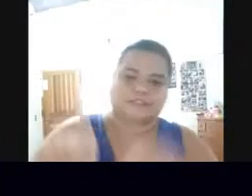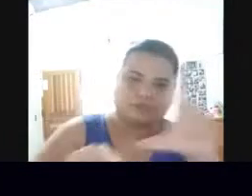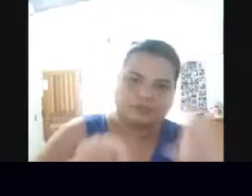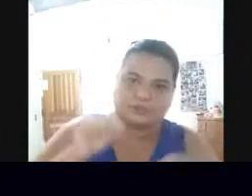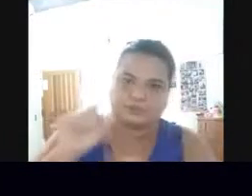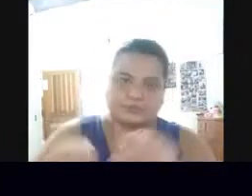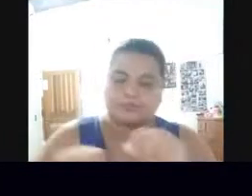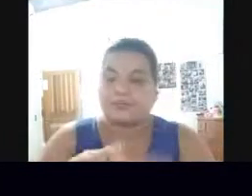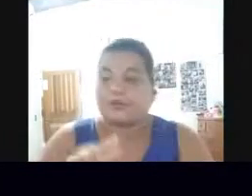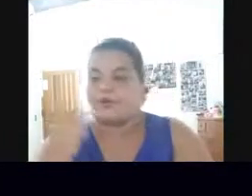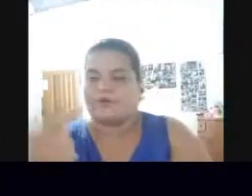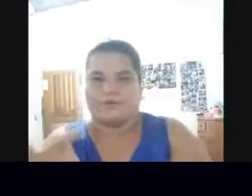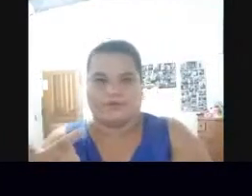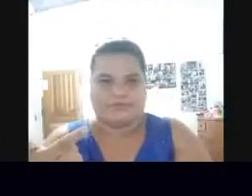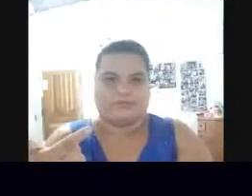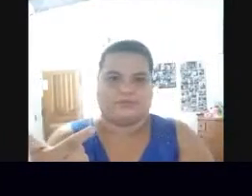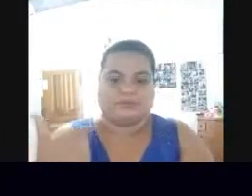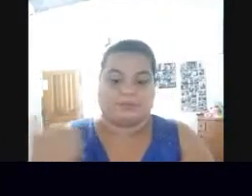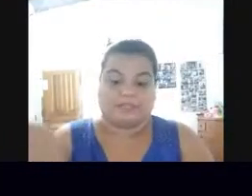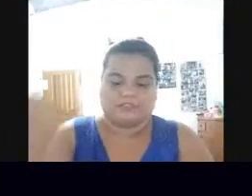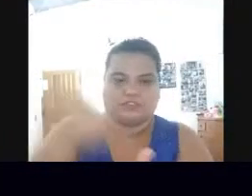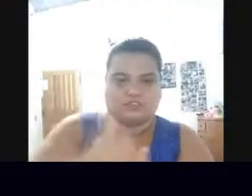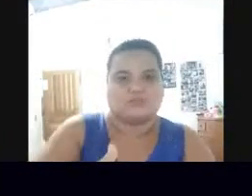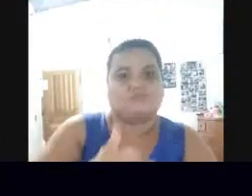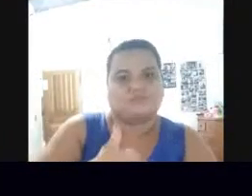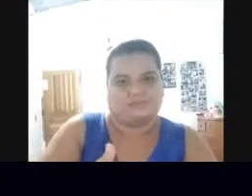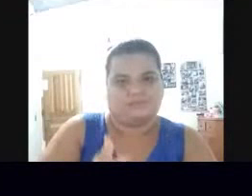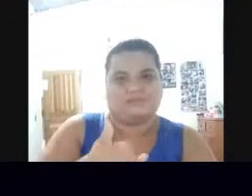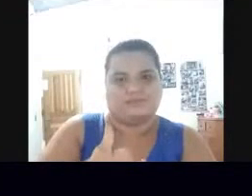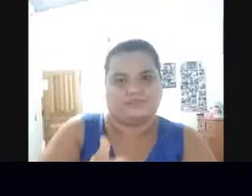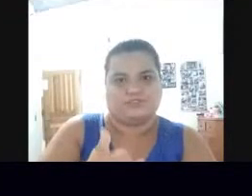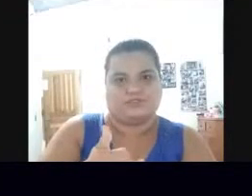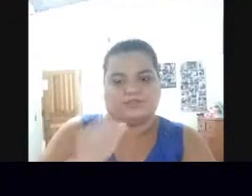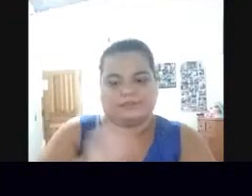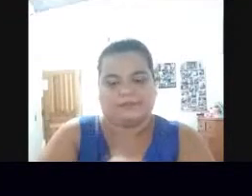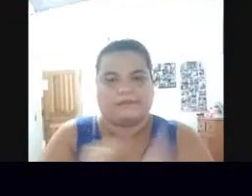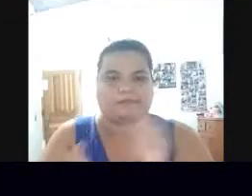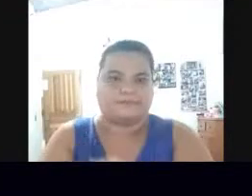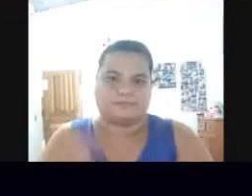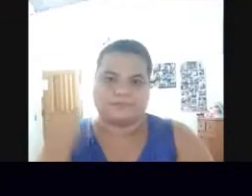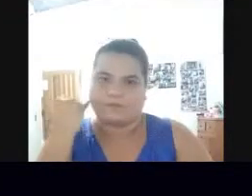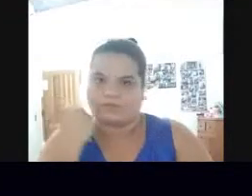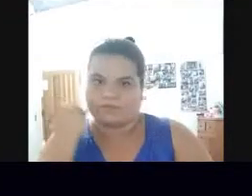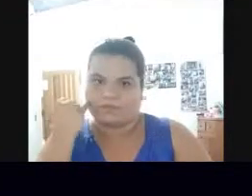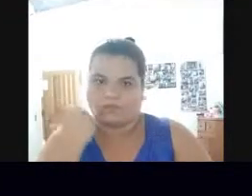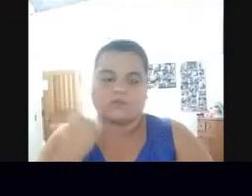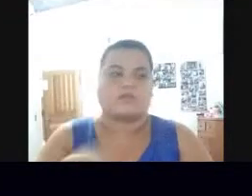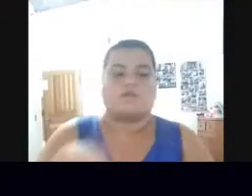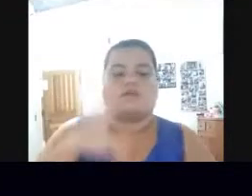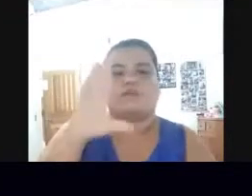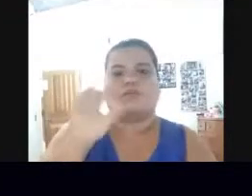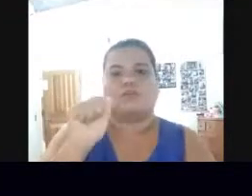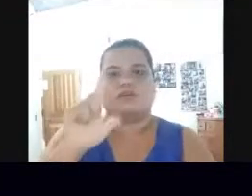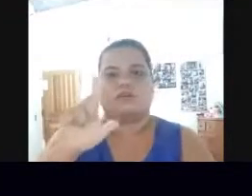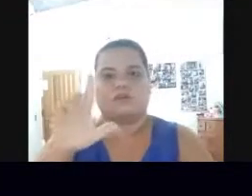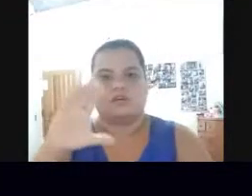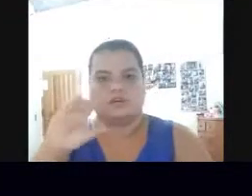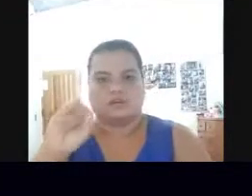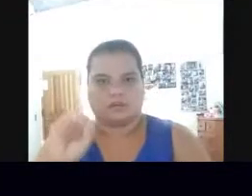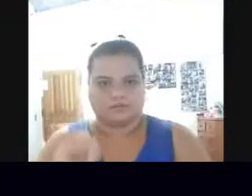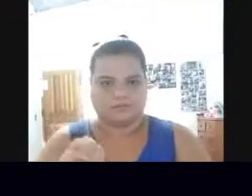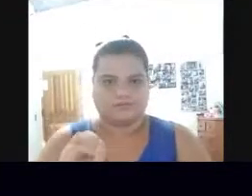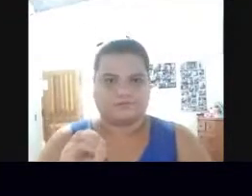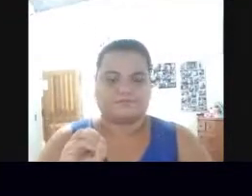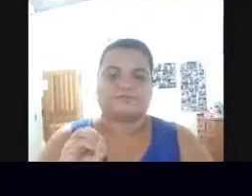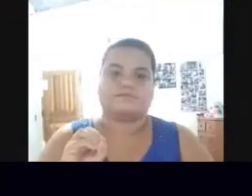para incrementar essa dieta para adequar a proteína. O cálcio também, né? Os nutrientes que a gente encontra no leite, a